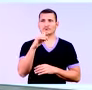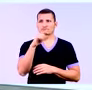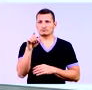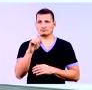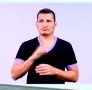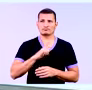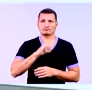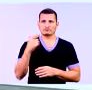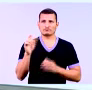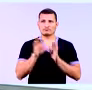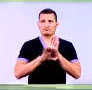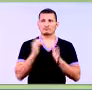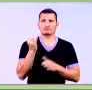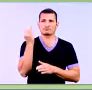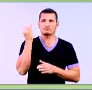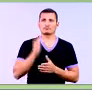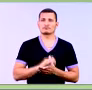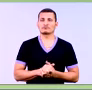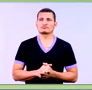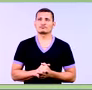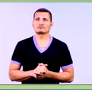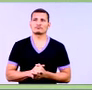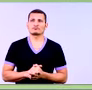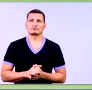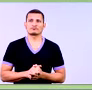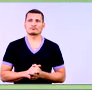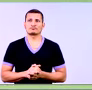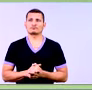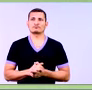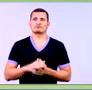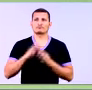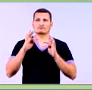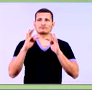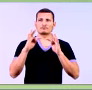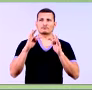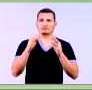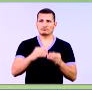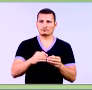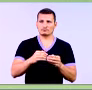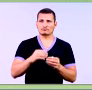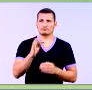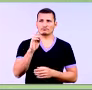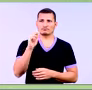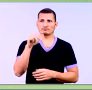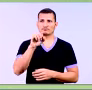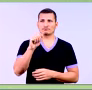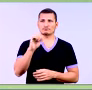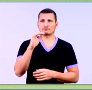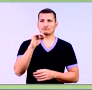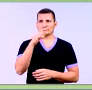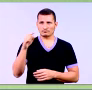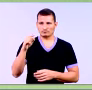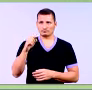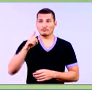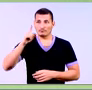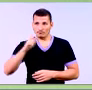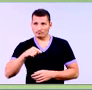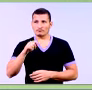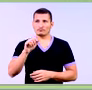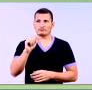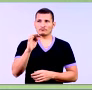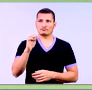Acompanhem, por favor. Toda transação é atômica. O que quer dizer atômica?